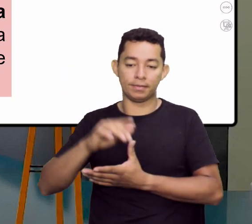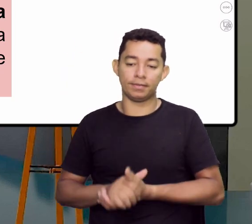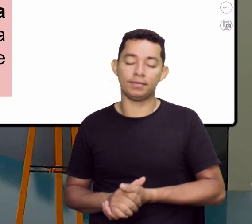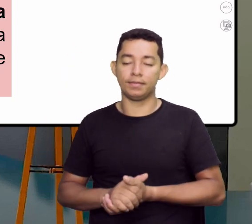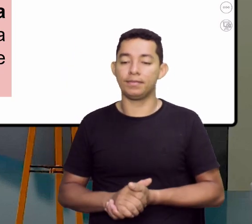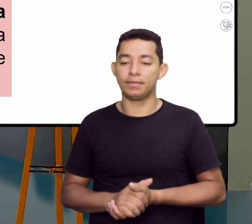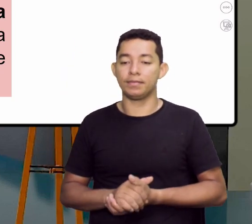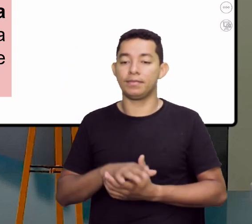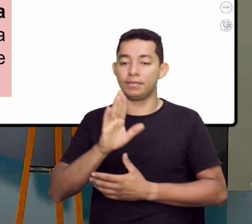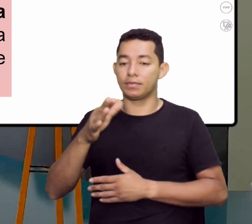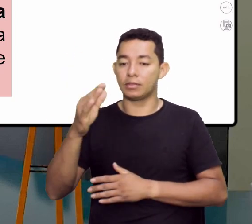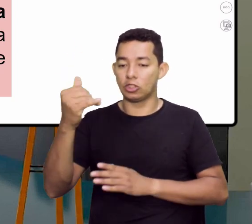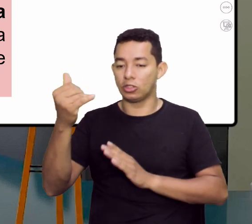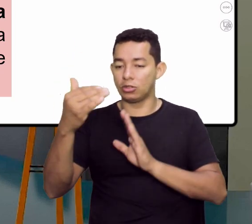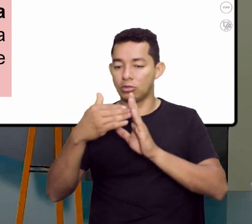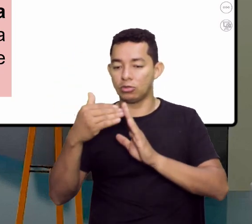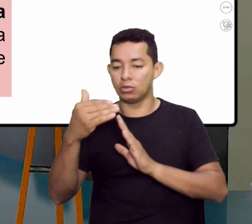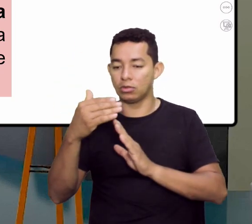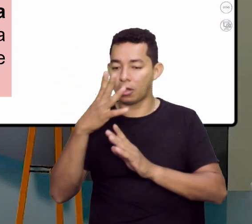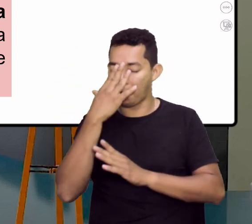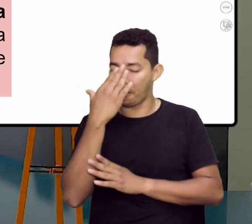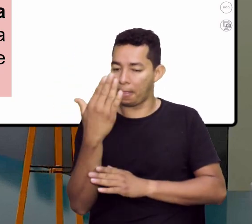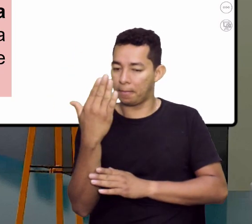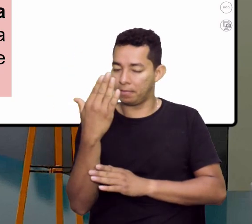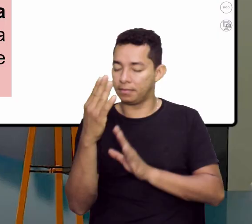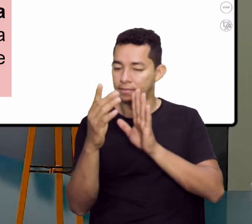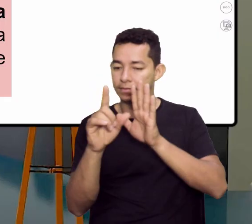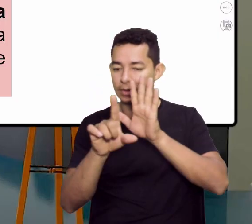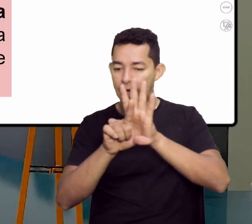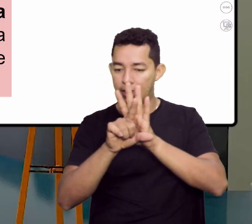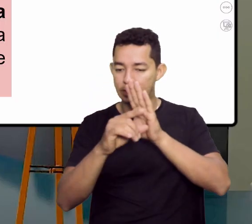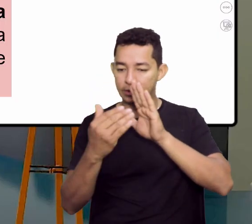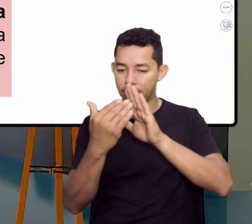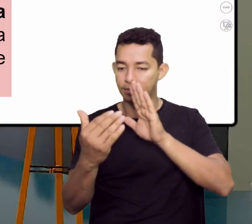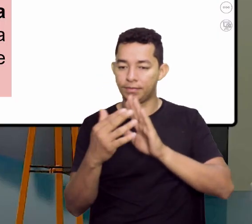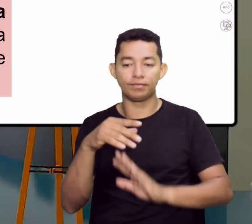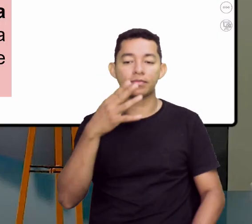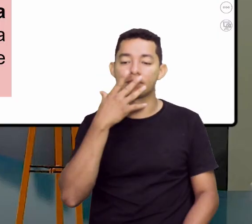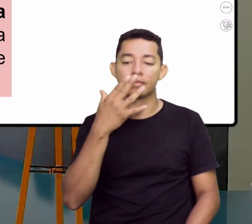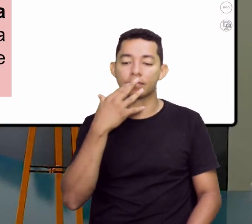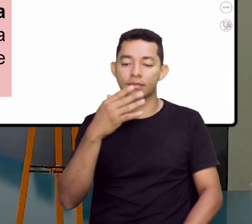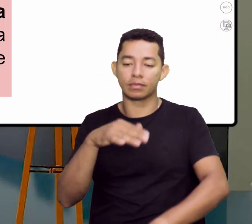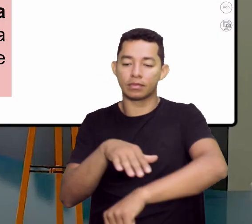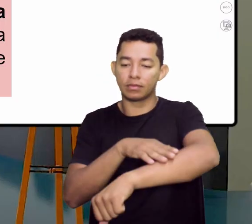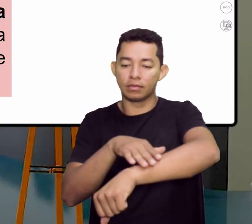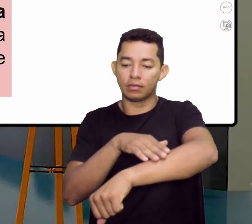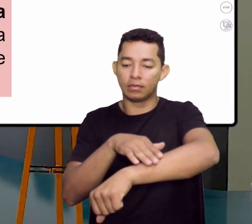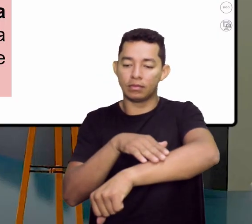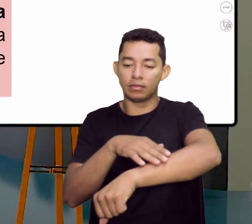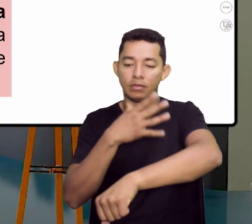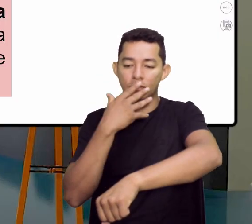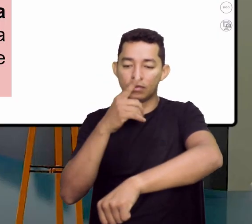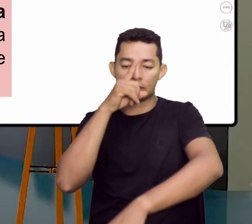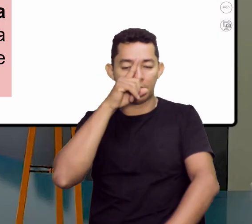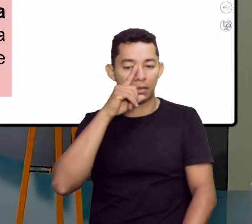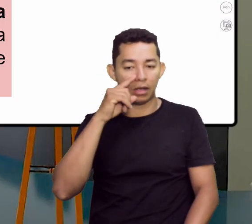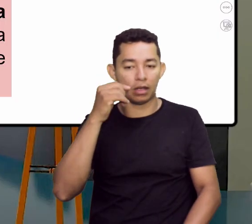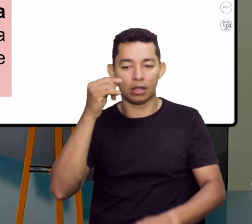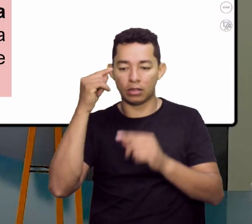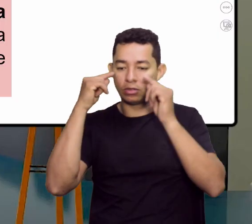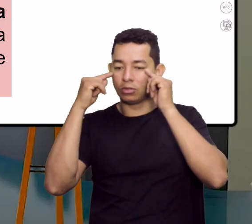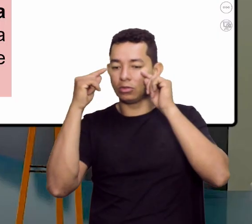Já está obedecendo à lei da frontalidade. Olha a cor da pele da mulher aí, né? Olha aí a direção dos